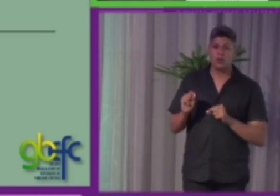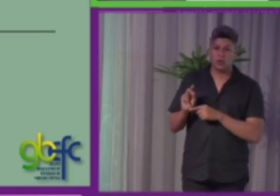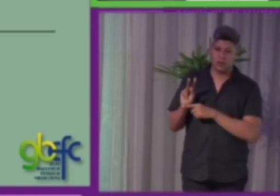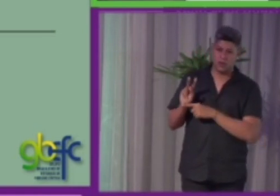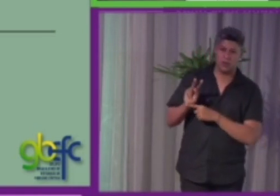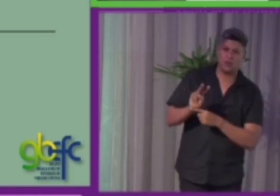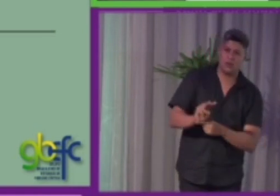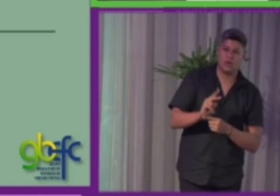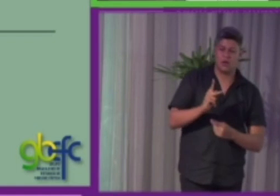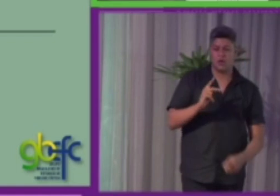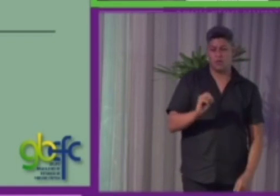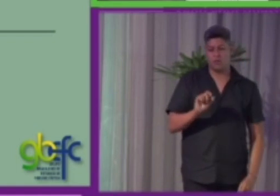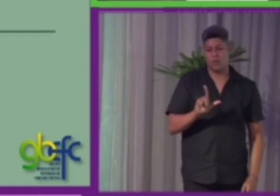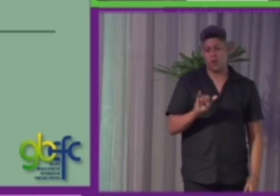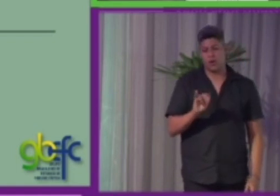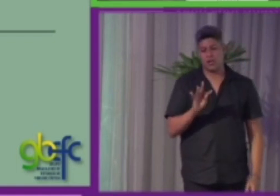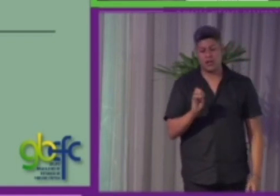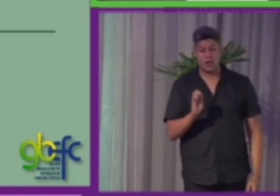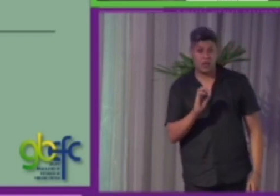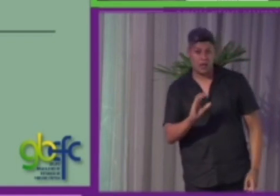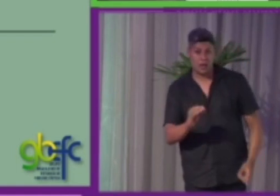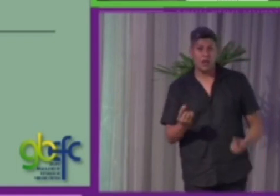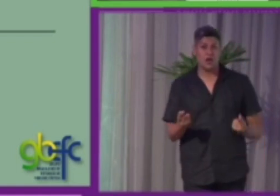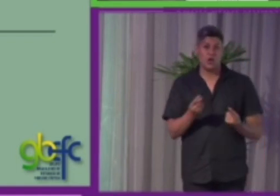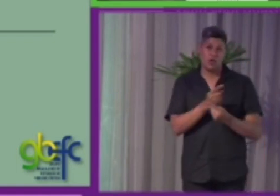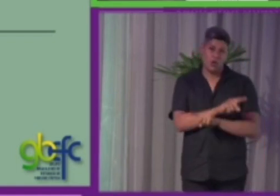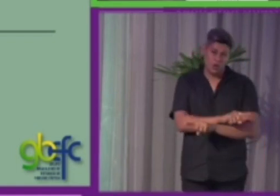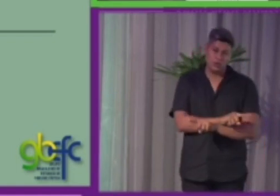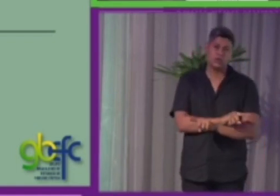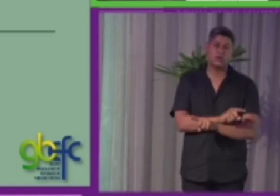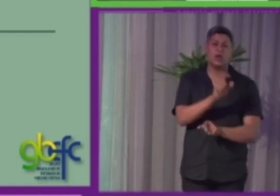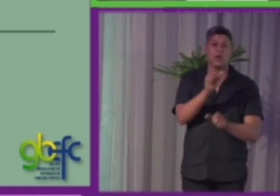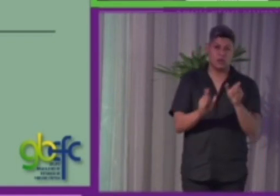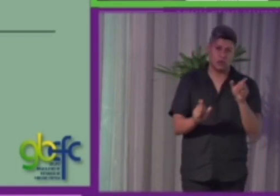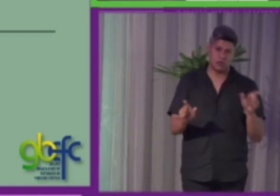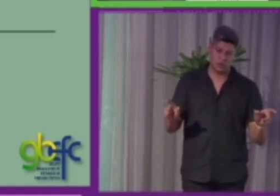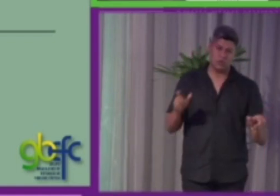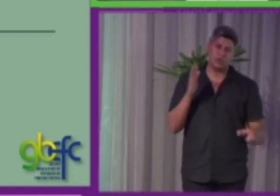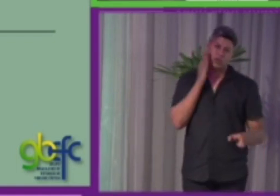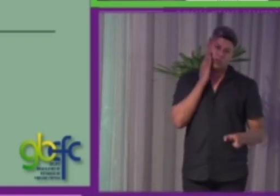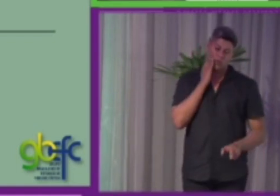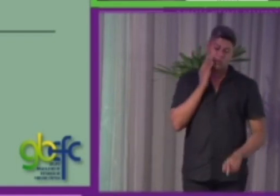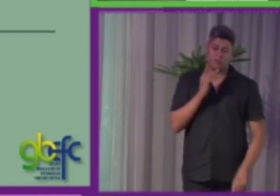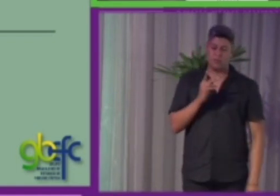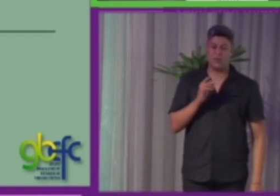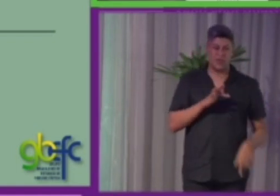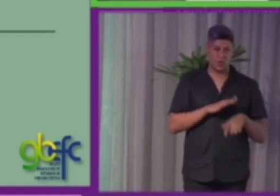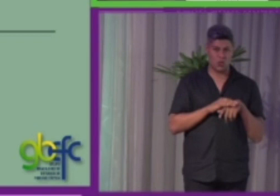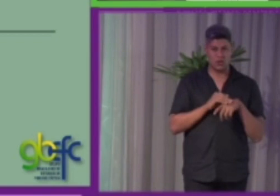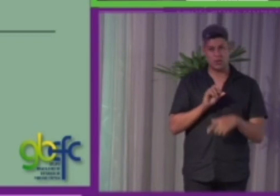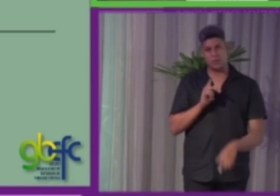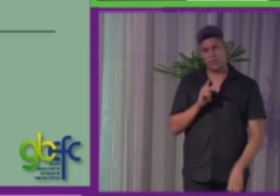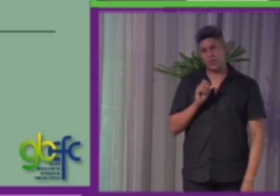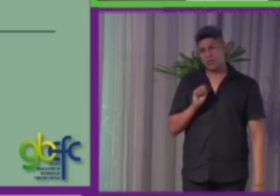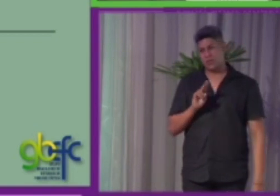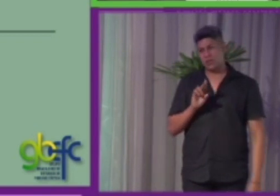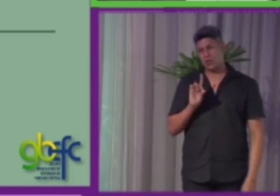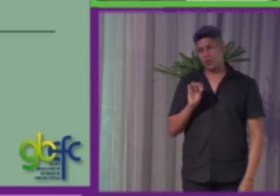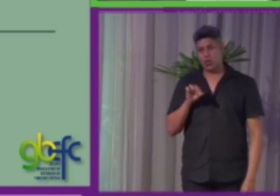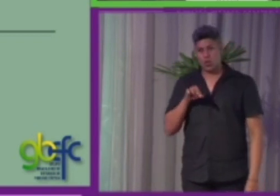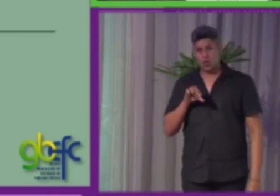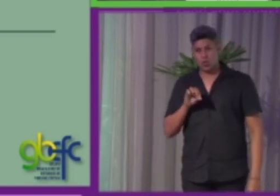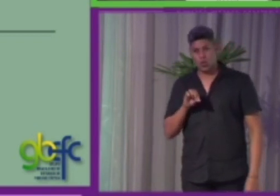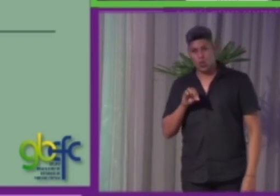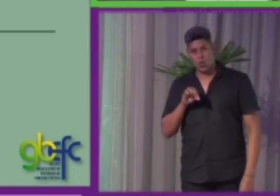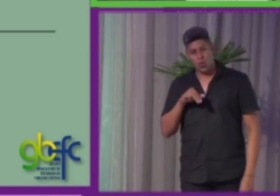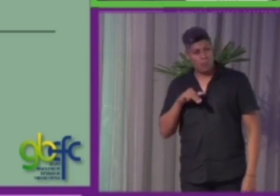da Conitec, que foi contrária à incorporação de tobramicina inalatória para tratar pseudomonas, com o argumento de que não havia números, não